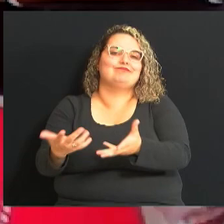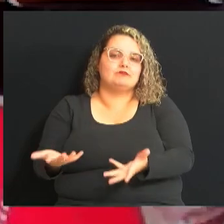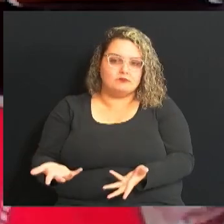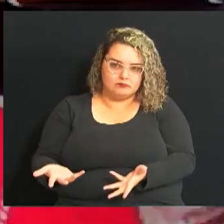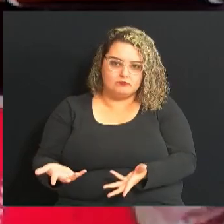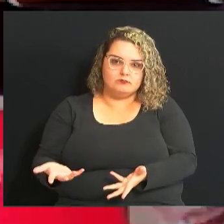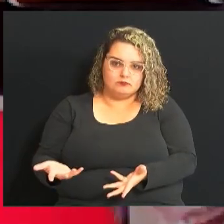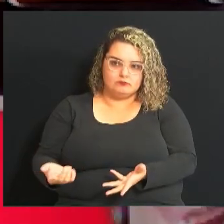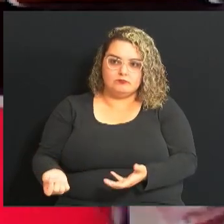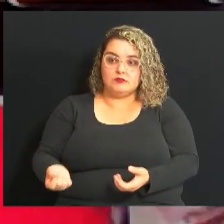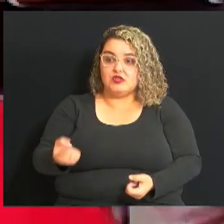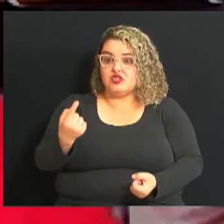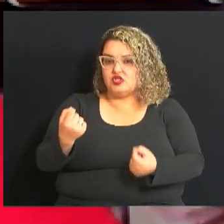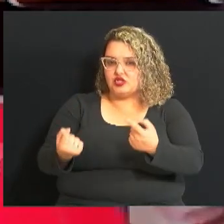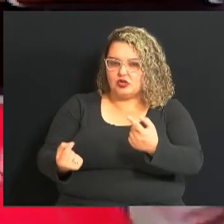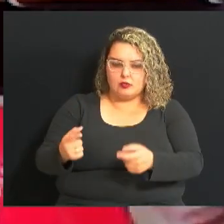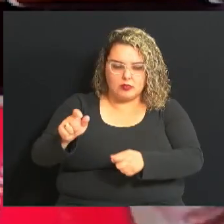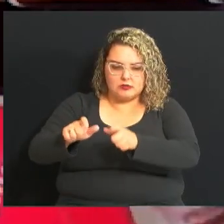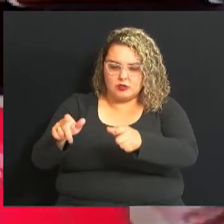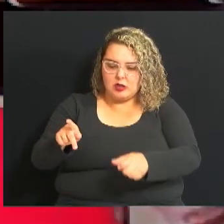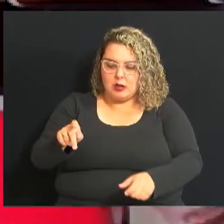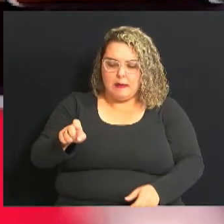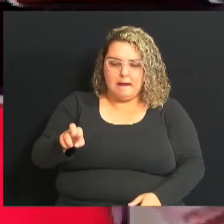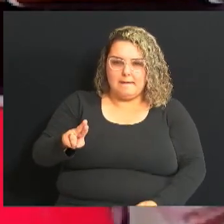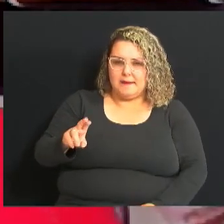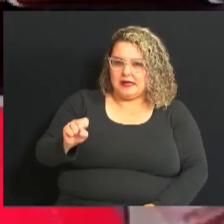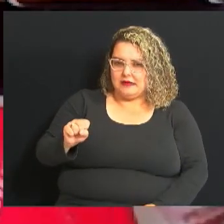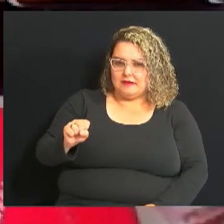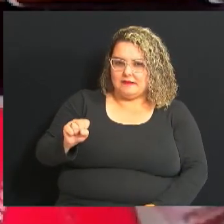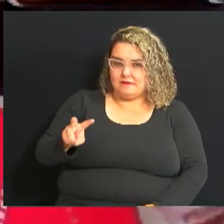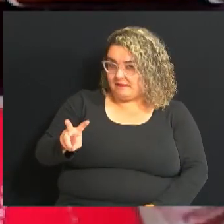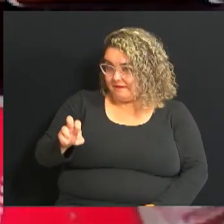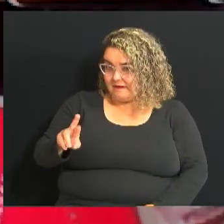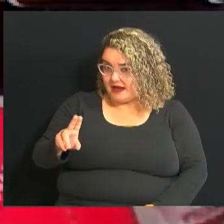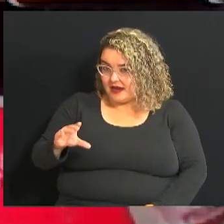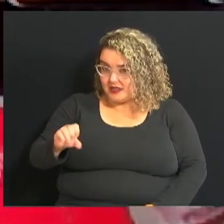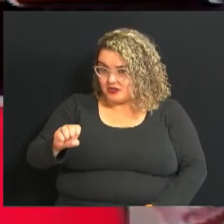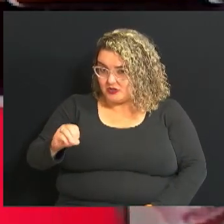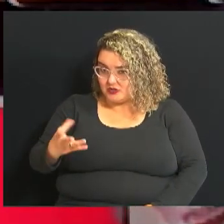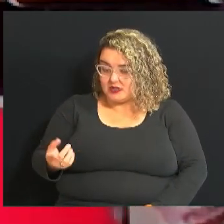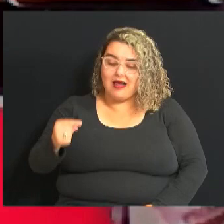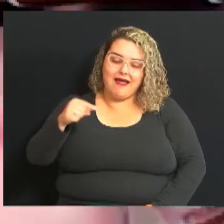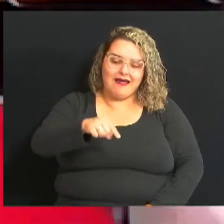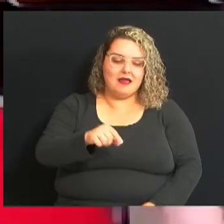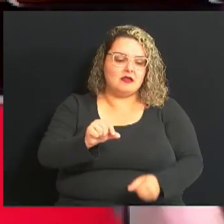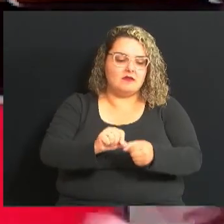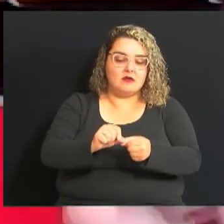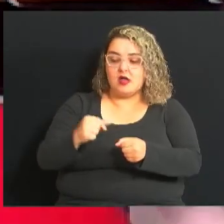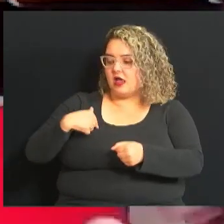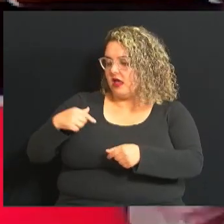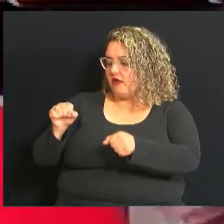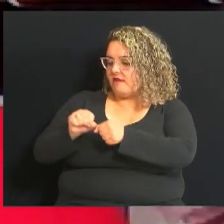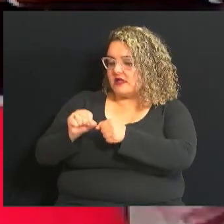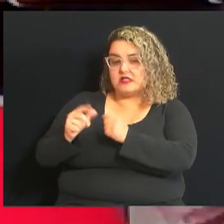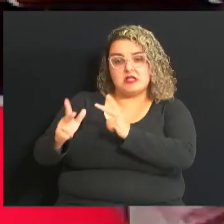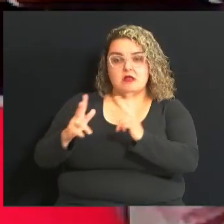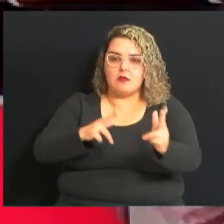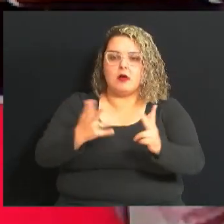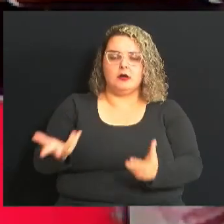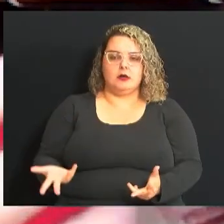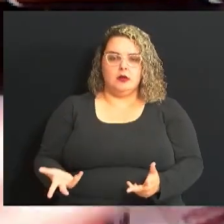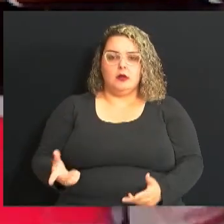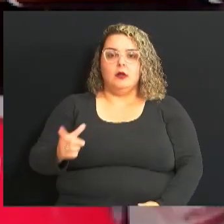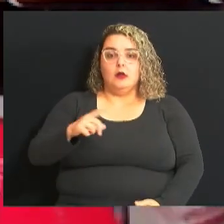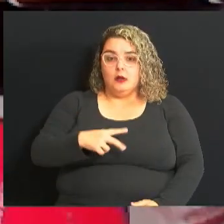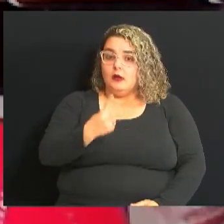alguns perversos dizerem, estão fazendo, ok, vou fazer também. Não é? Então, tem essas duas